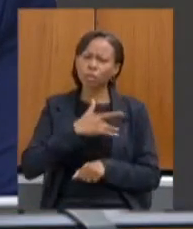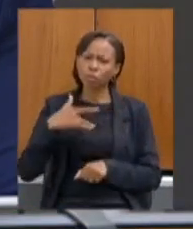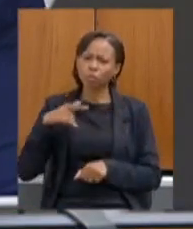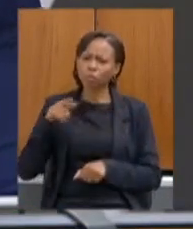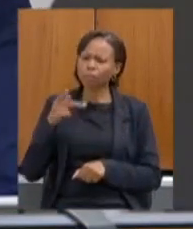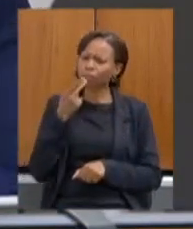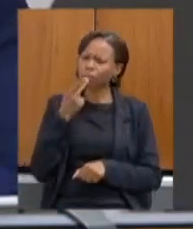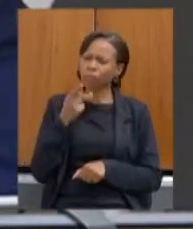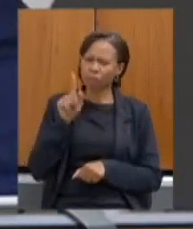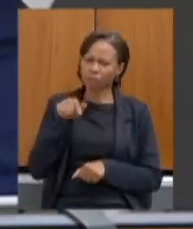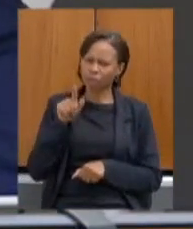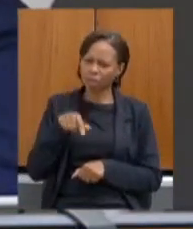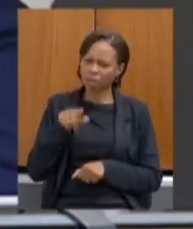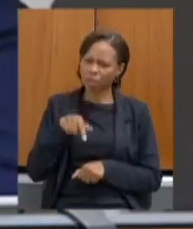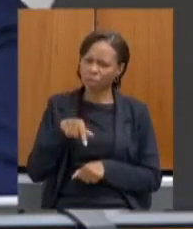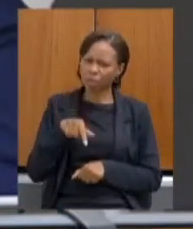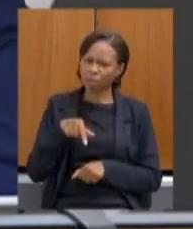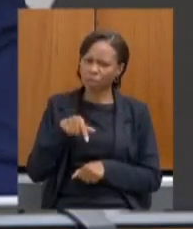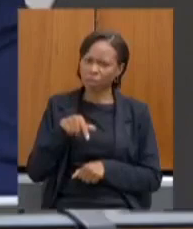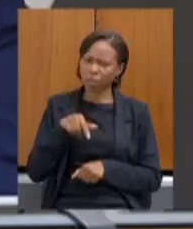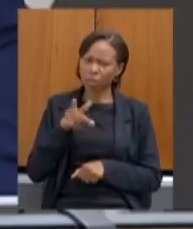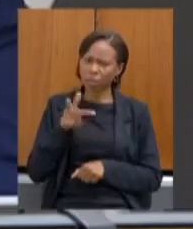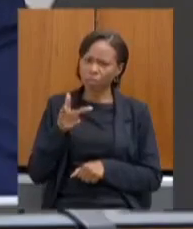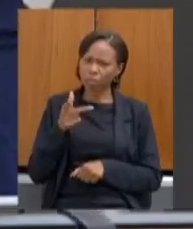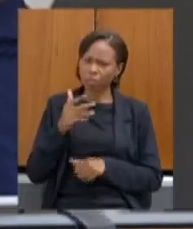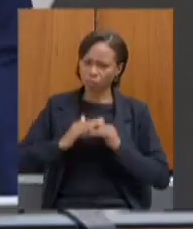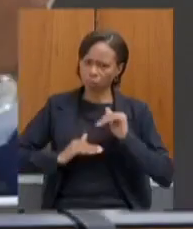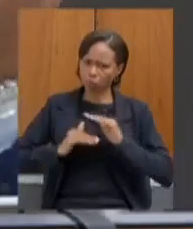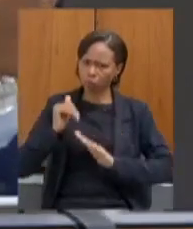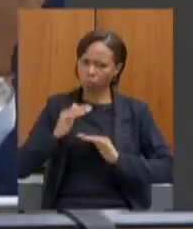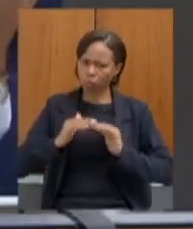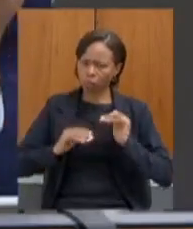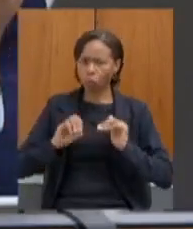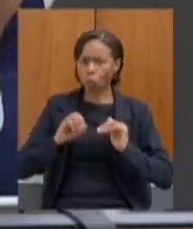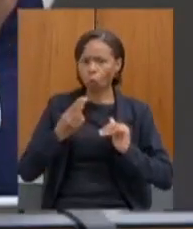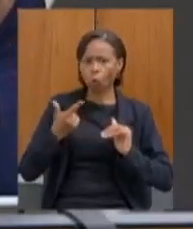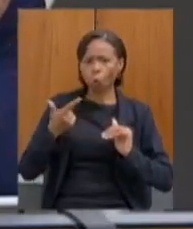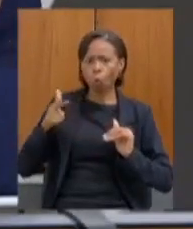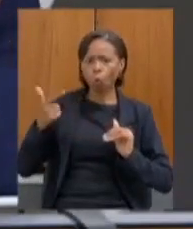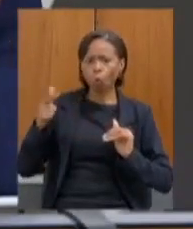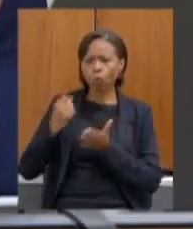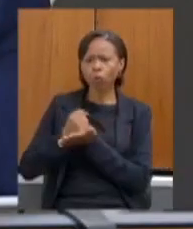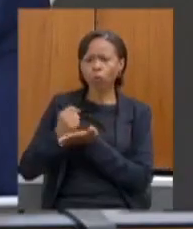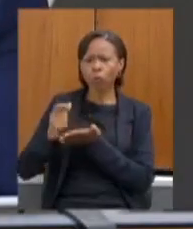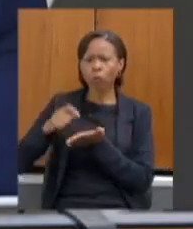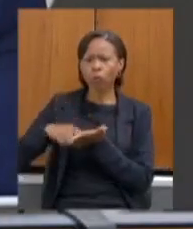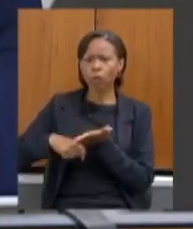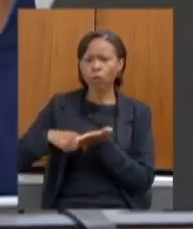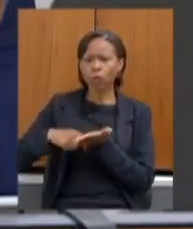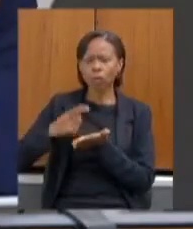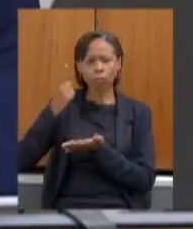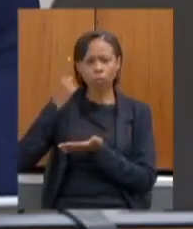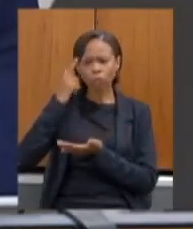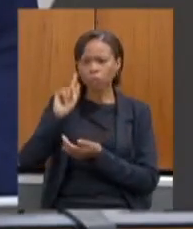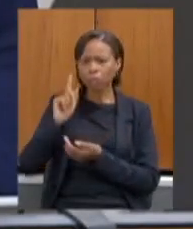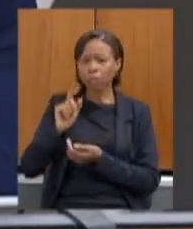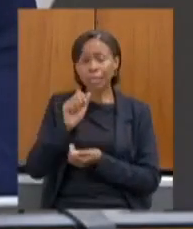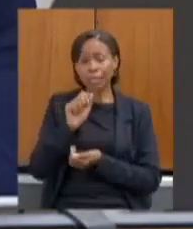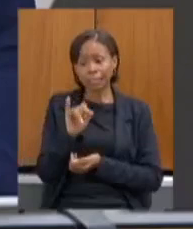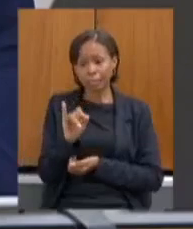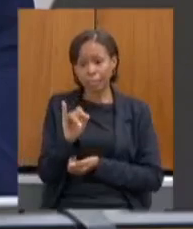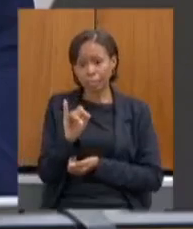eram de pessoal ou de outros perfis de contrato. Se for sobre o pessoal,